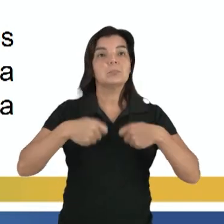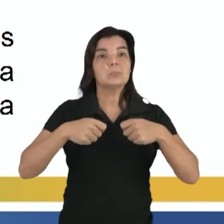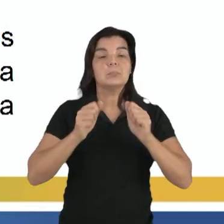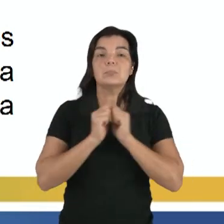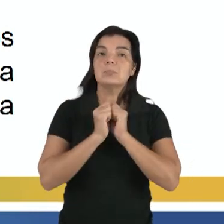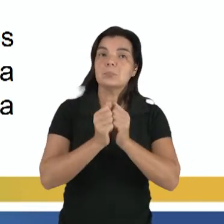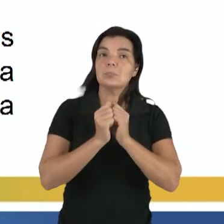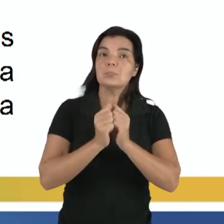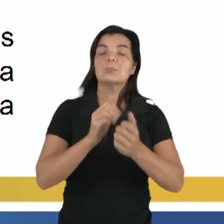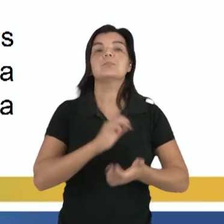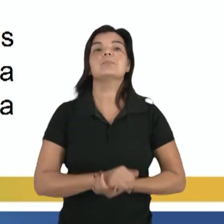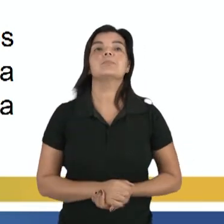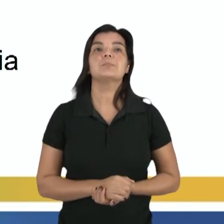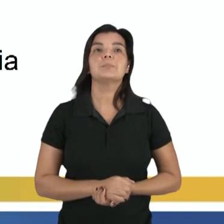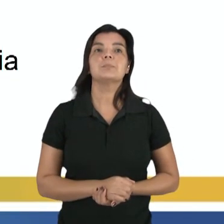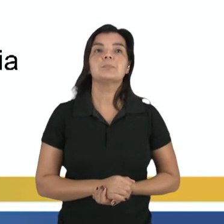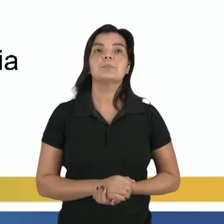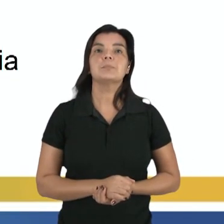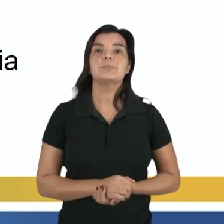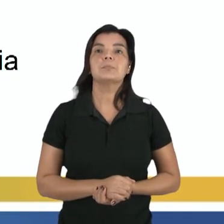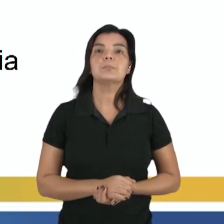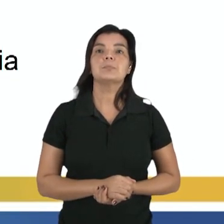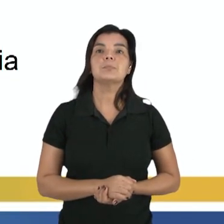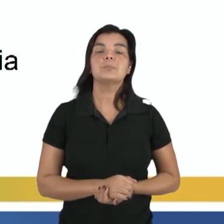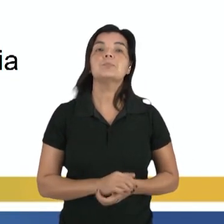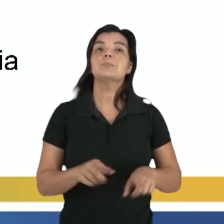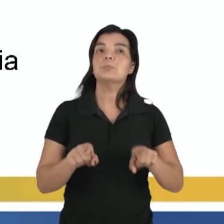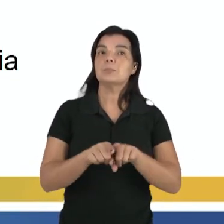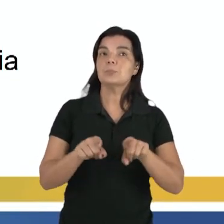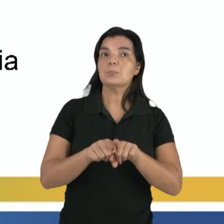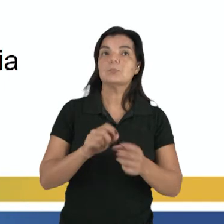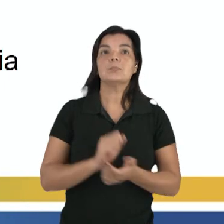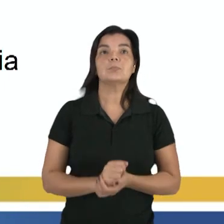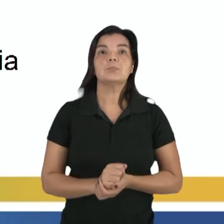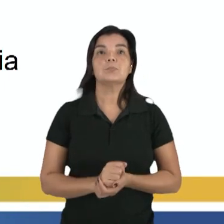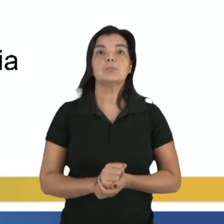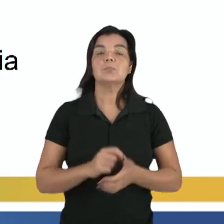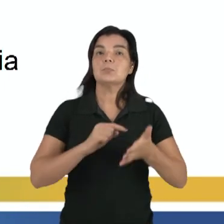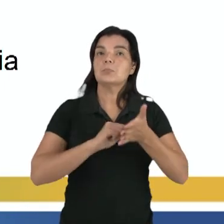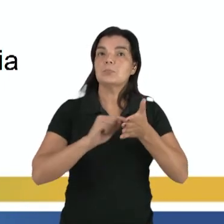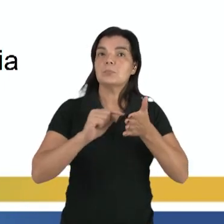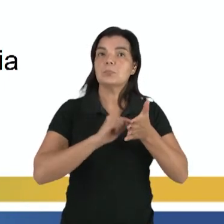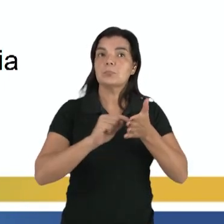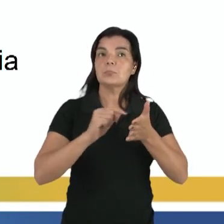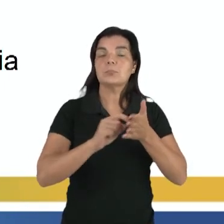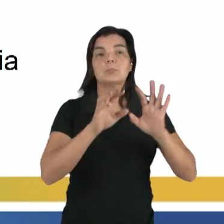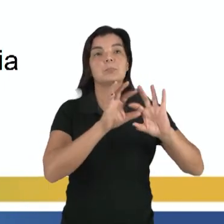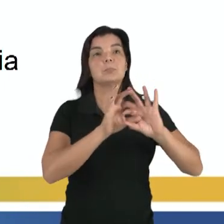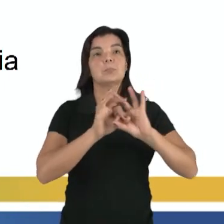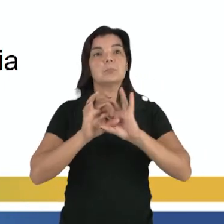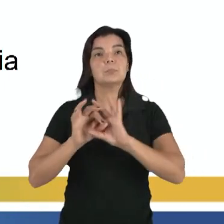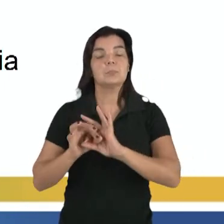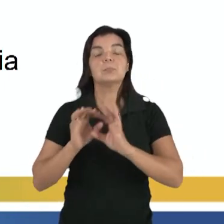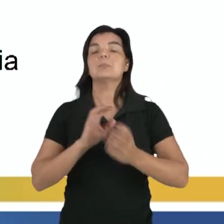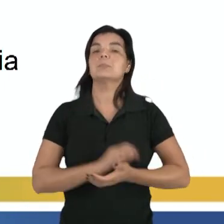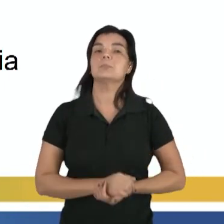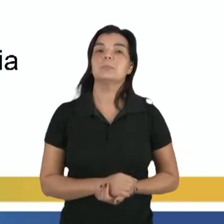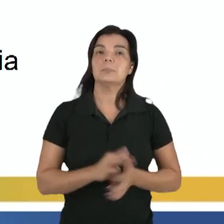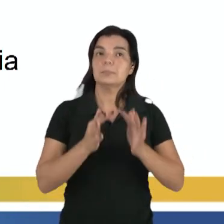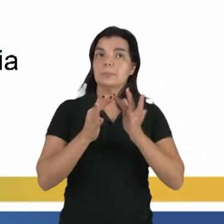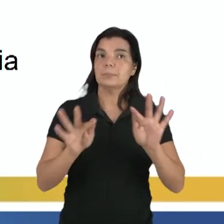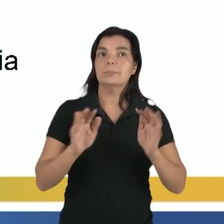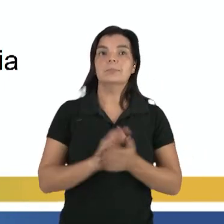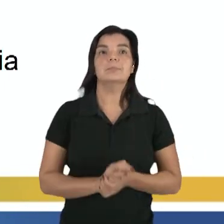sempre devem andar juntas. Próximo. O emprego do elemento sublinhado compromete